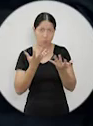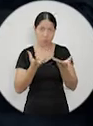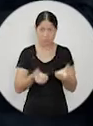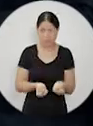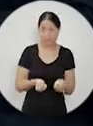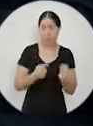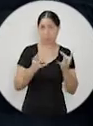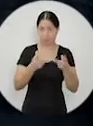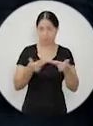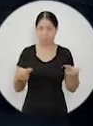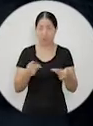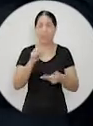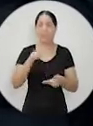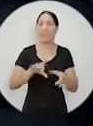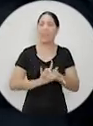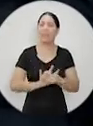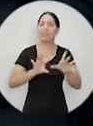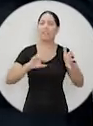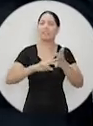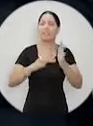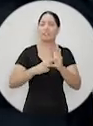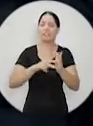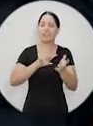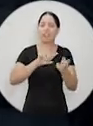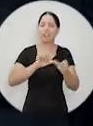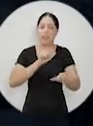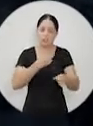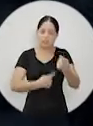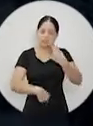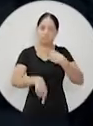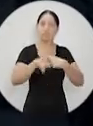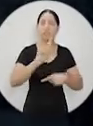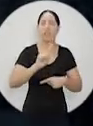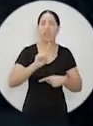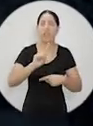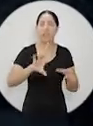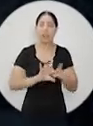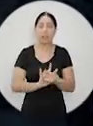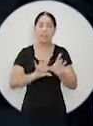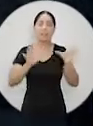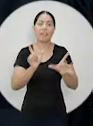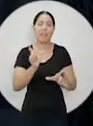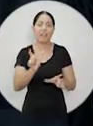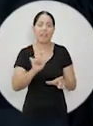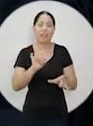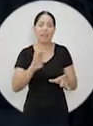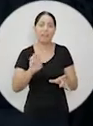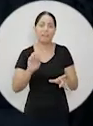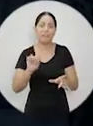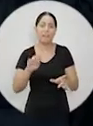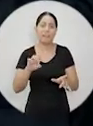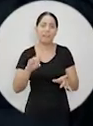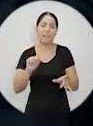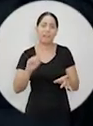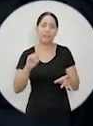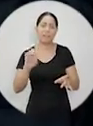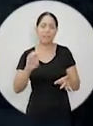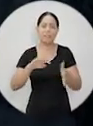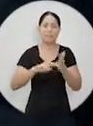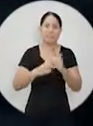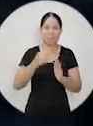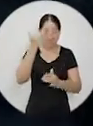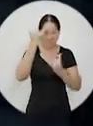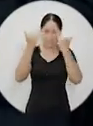ser informado. É isso, porque a liberdade da palavra, ela transforma. Aonde há liberdade da palavra, aonde as ideias transitam com